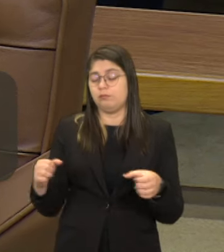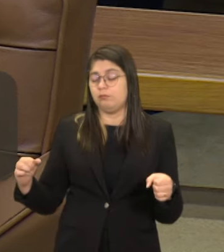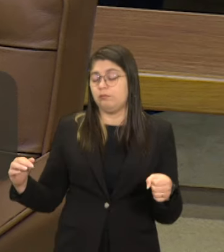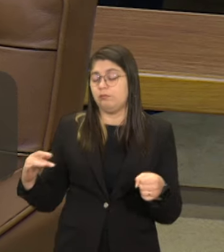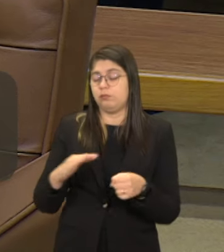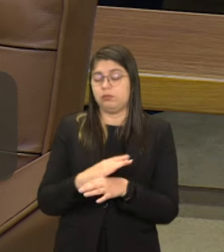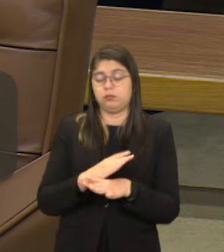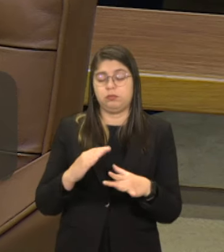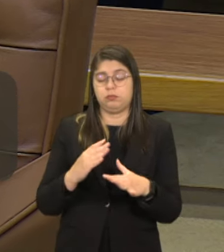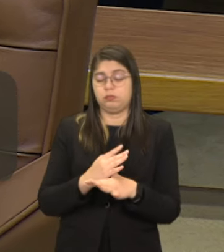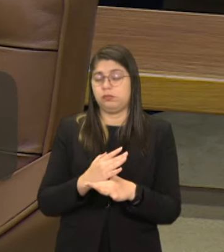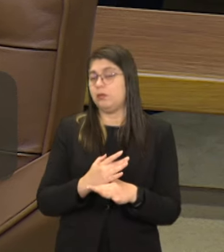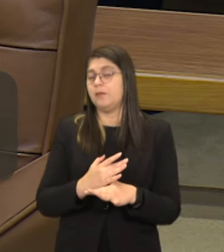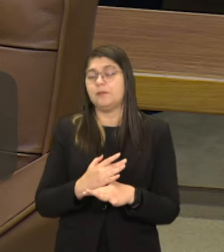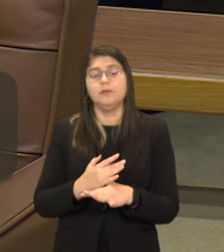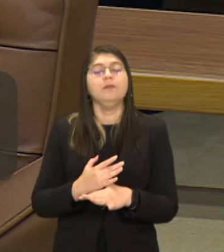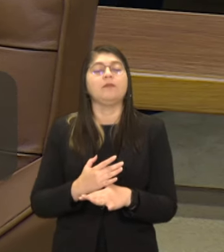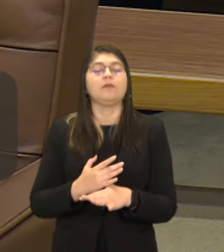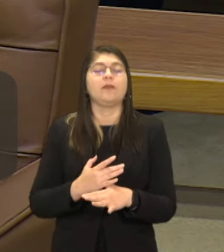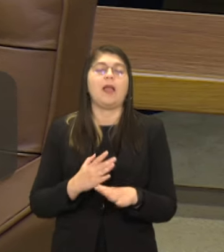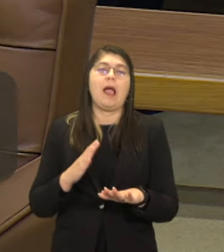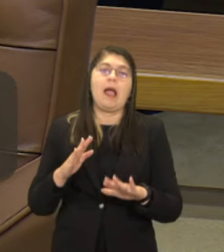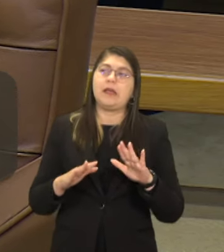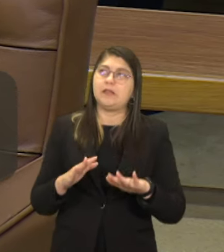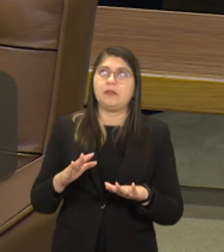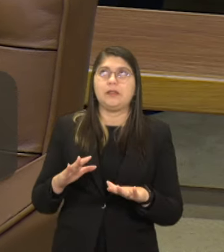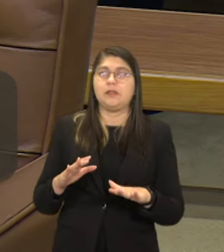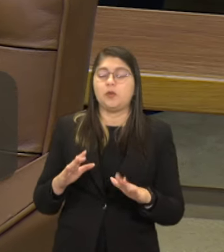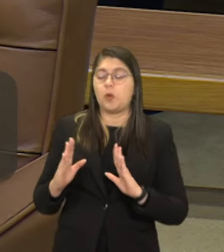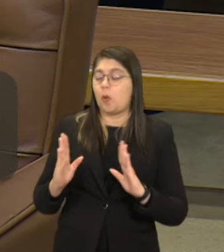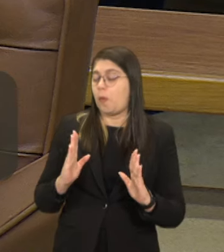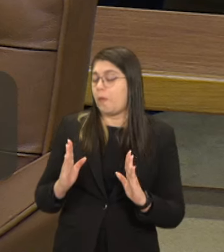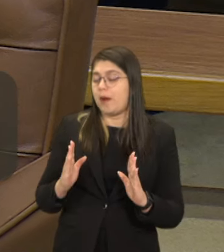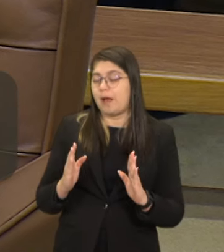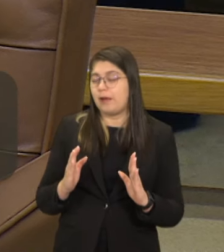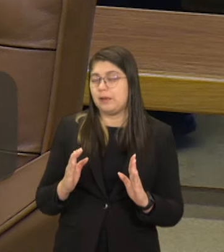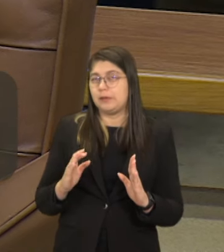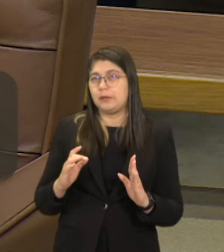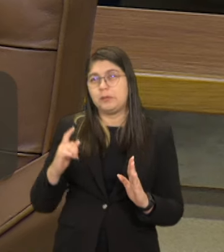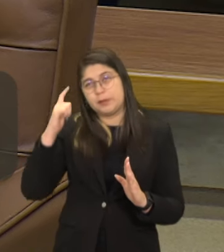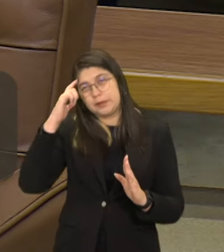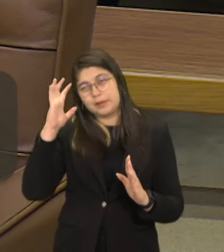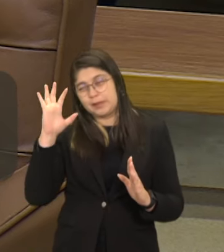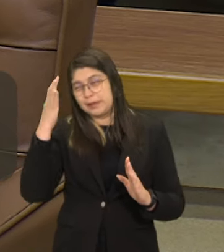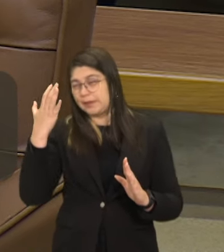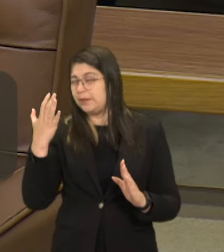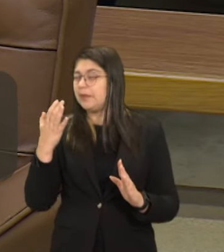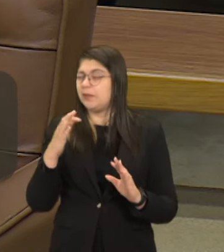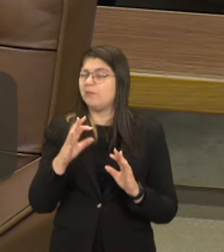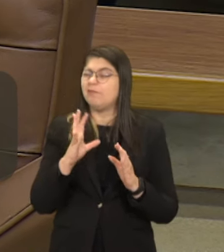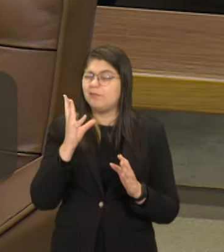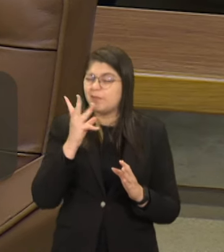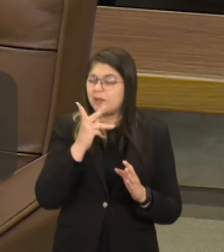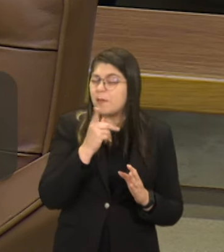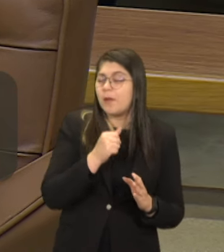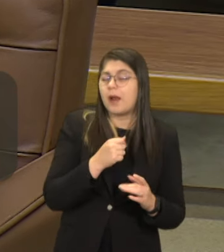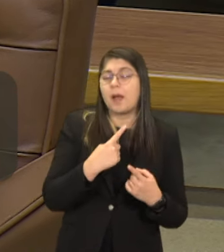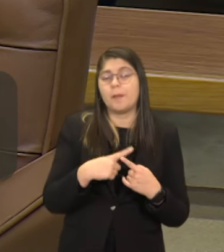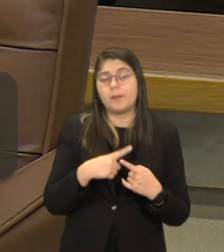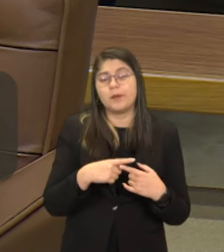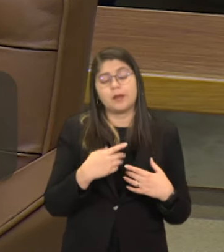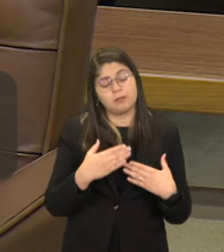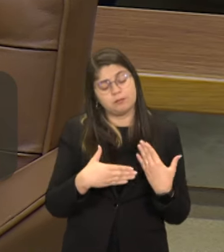não teriam de desfechos, pelo menos em prazos visíveis, de modo que é uma construção